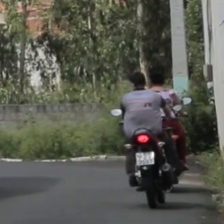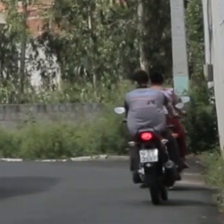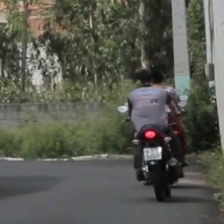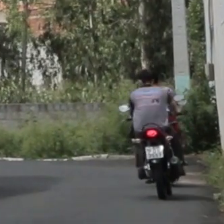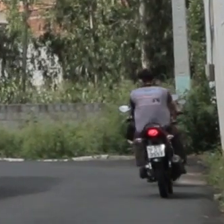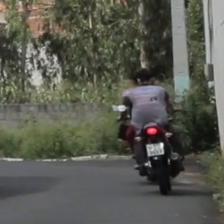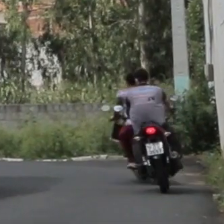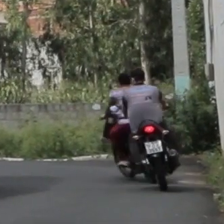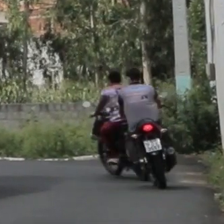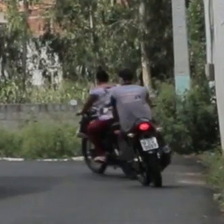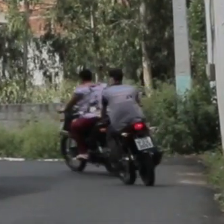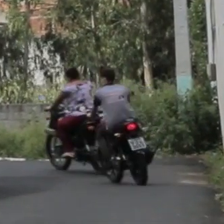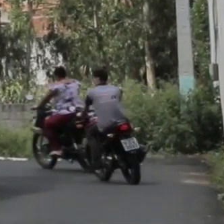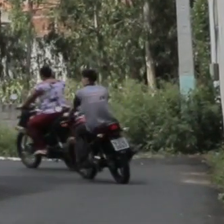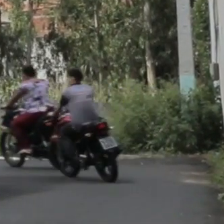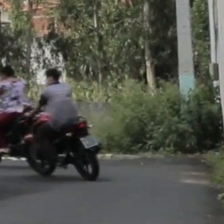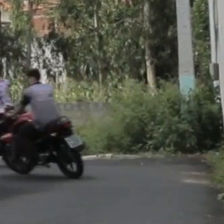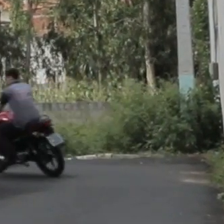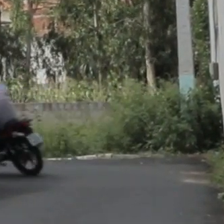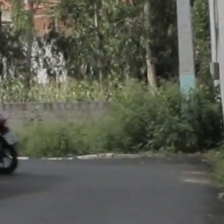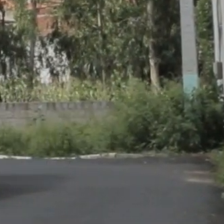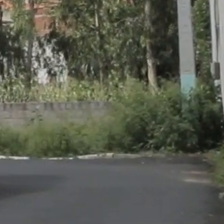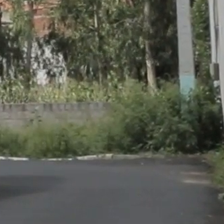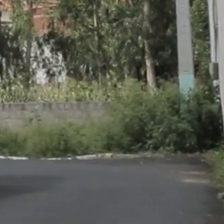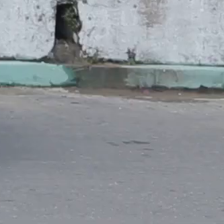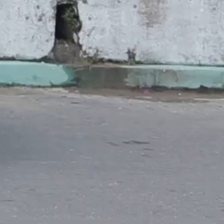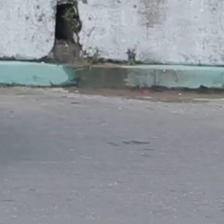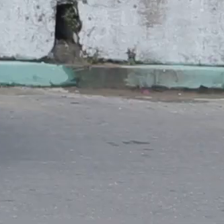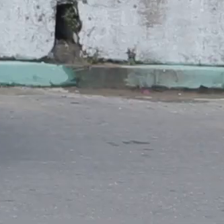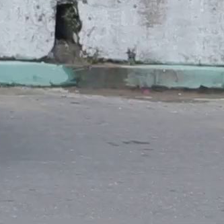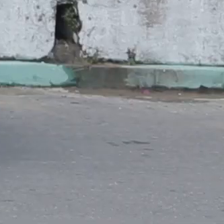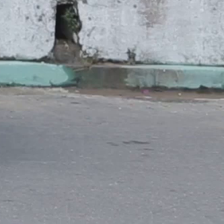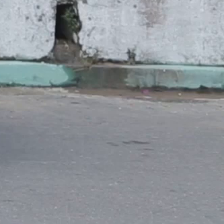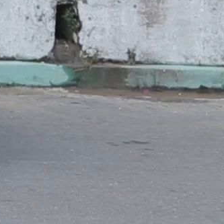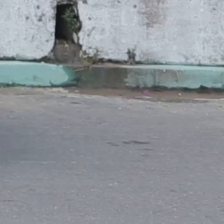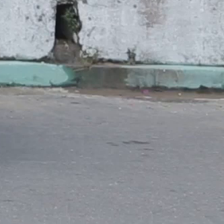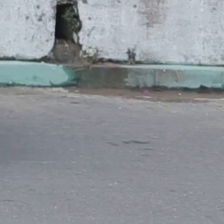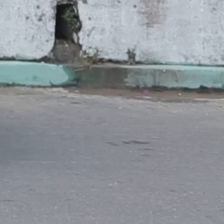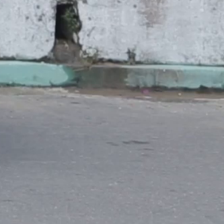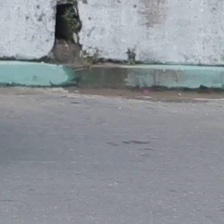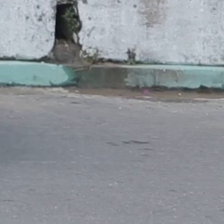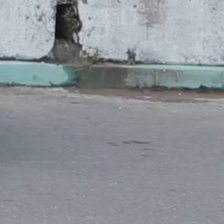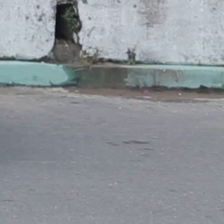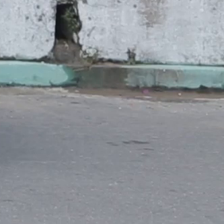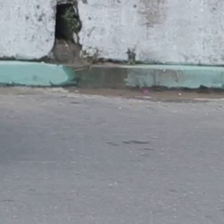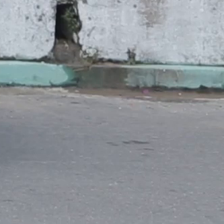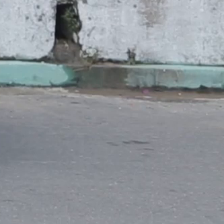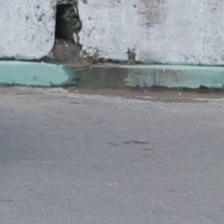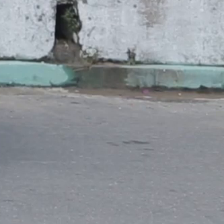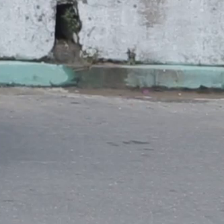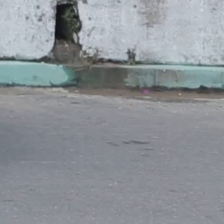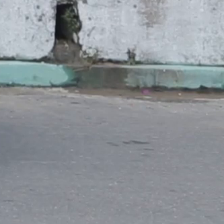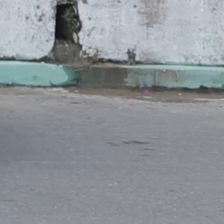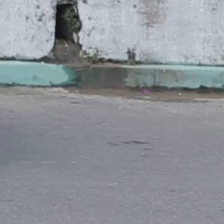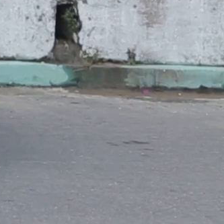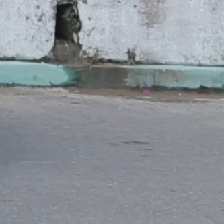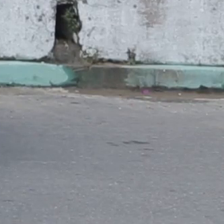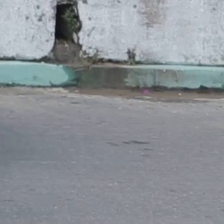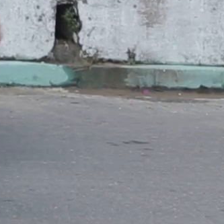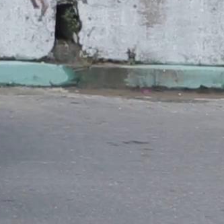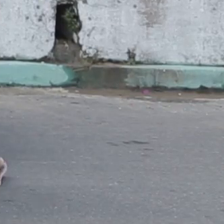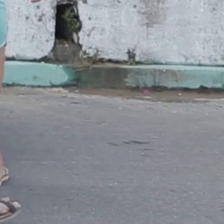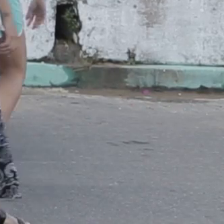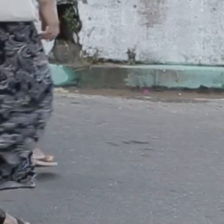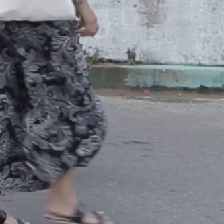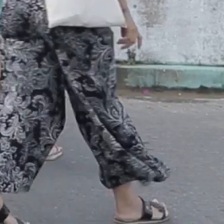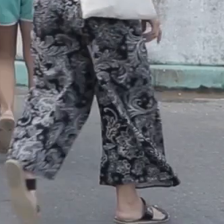elas. Acima da porta central, uma placa de madeira. Arte Jucá. Fachada de 3 casas numa esquina. Agora, há um carro cinza estacionado